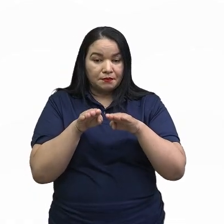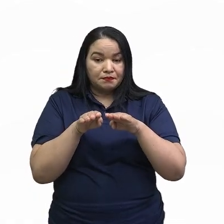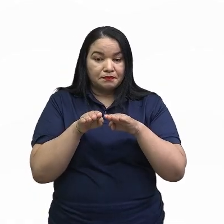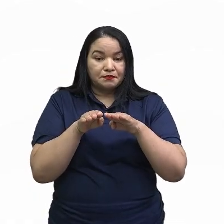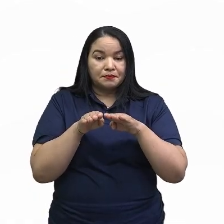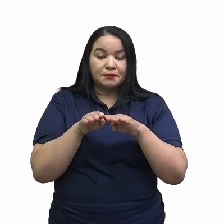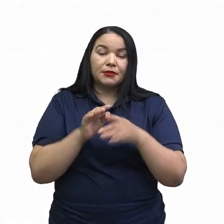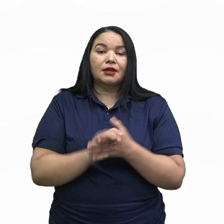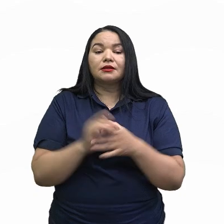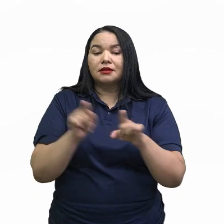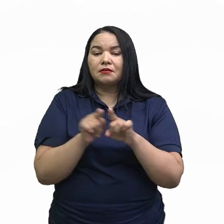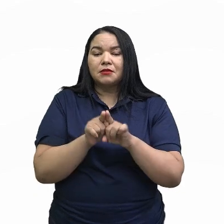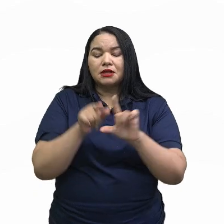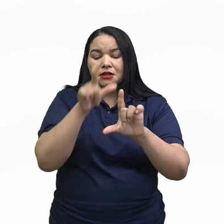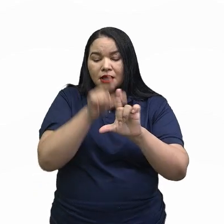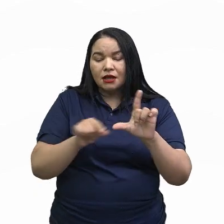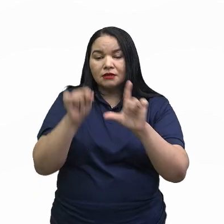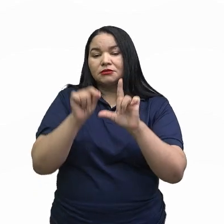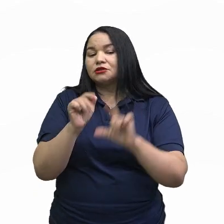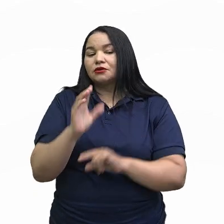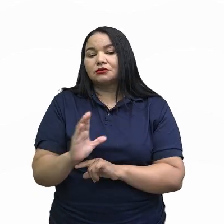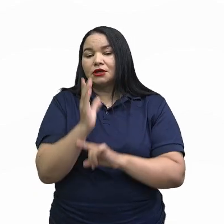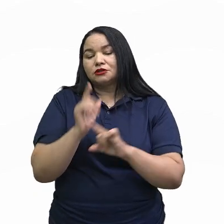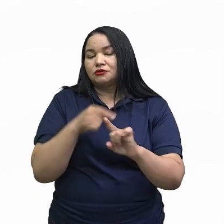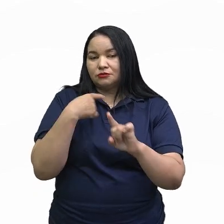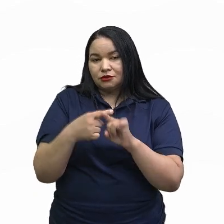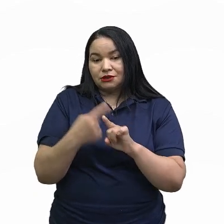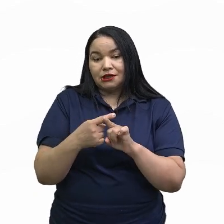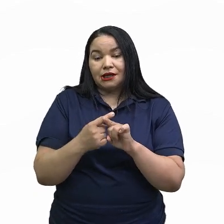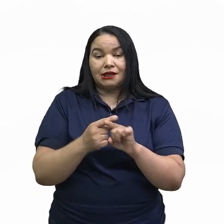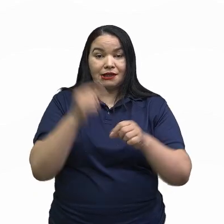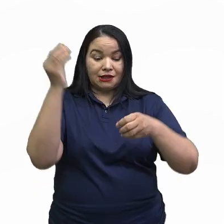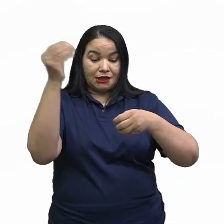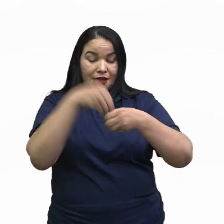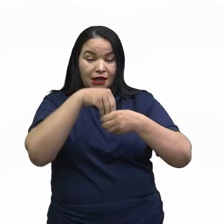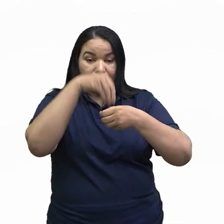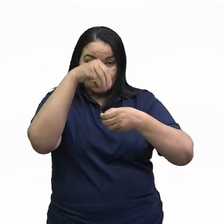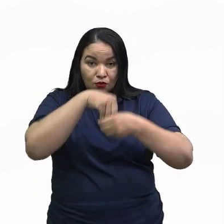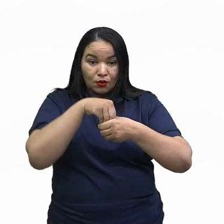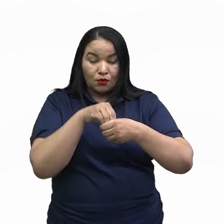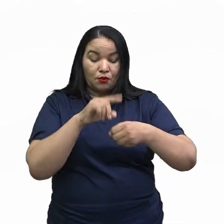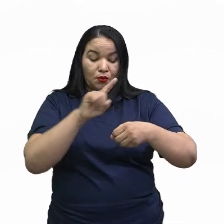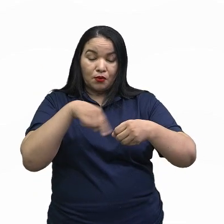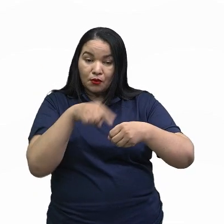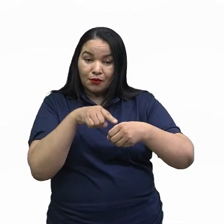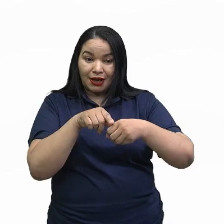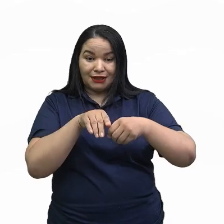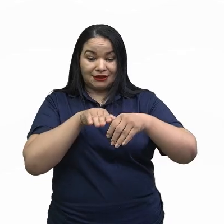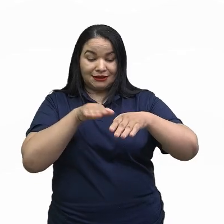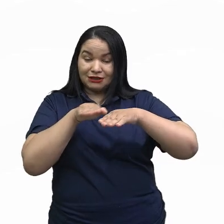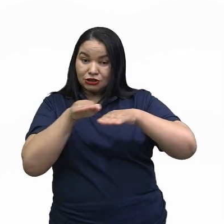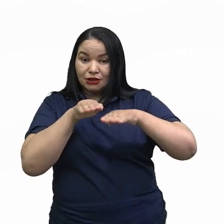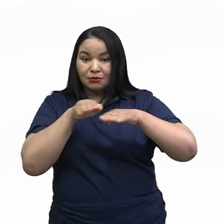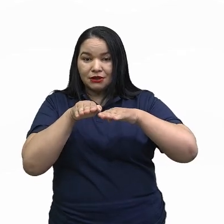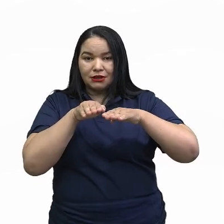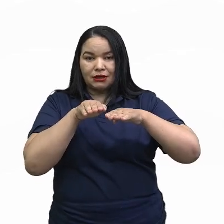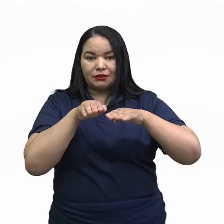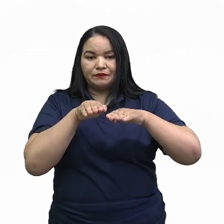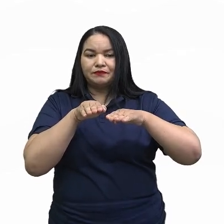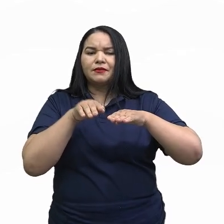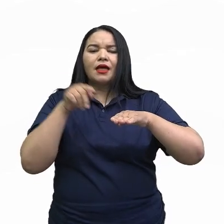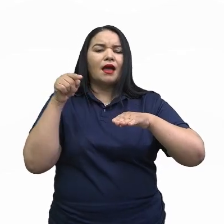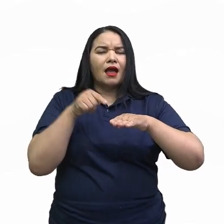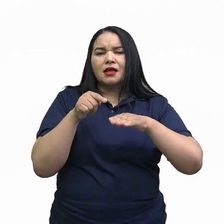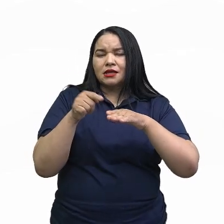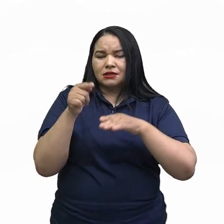só acontece esse decaimento porque existem os núcleos que são instáveis, tem instabilidade, tá? E aqui